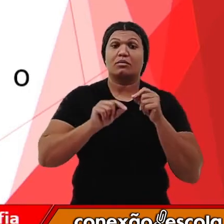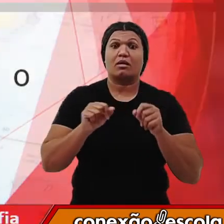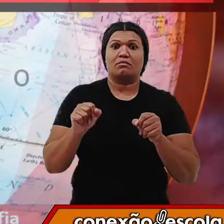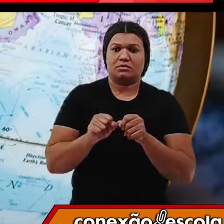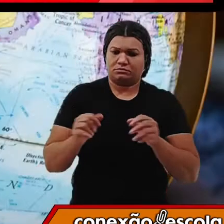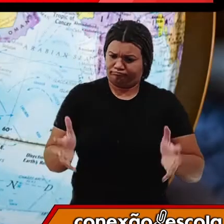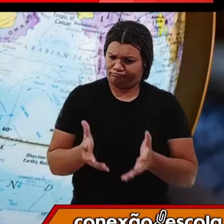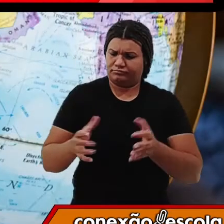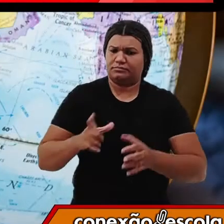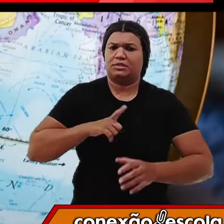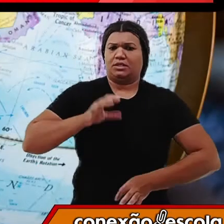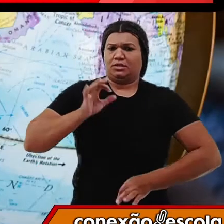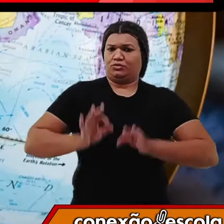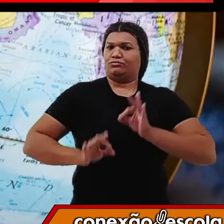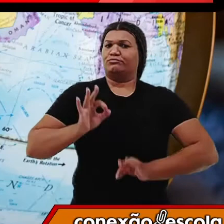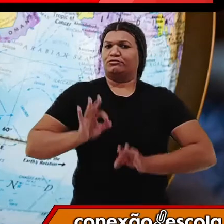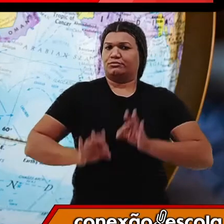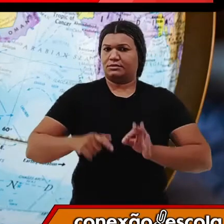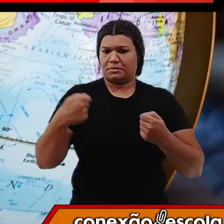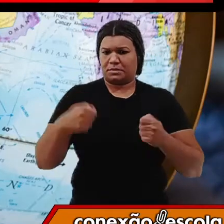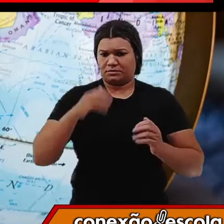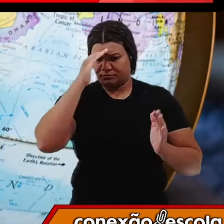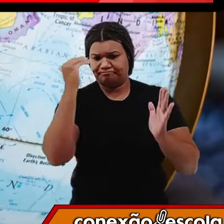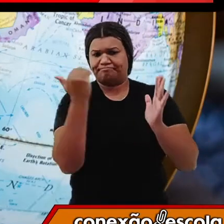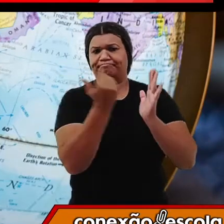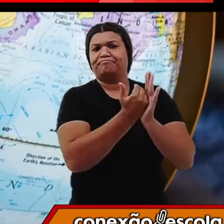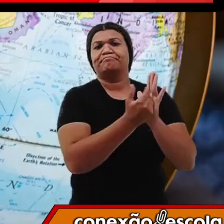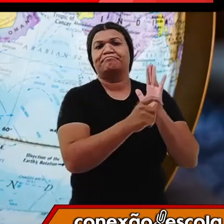garantir o cumprimento das leis.